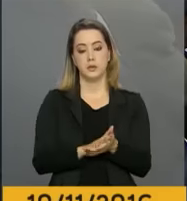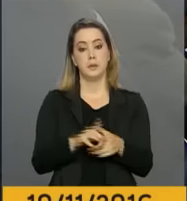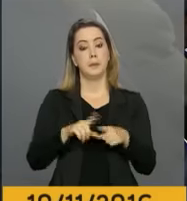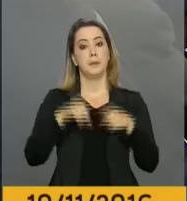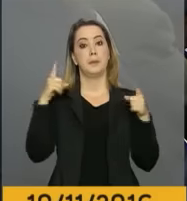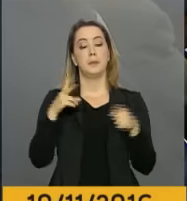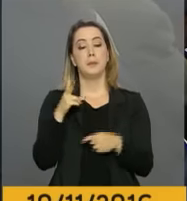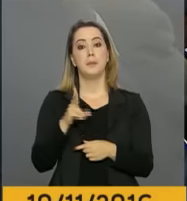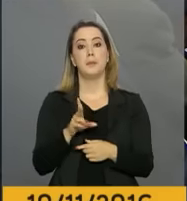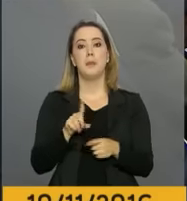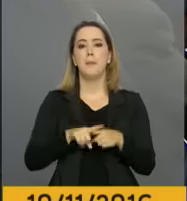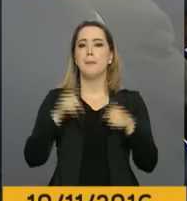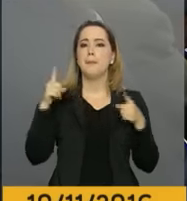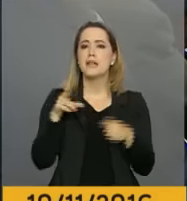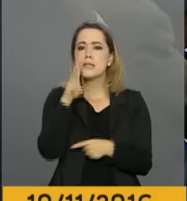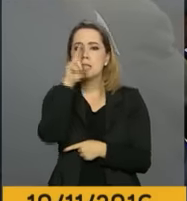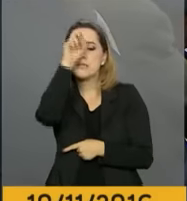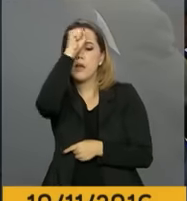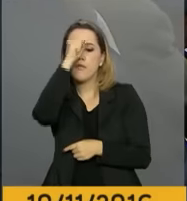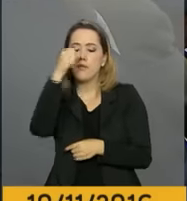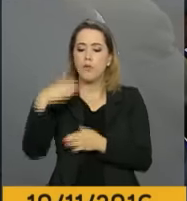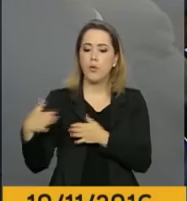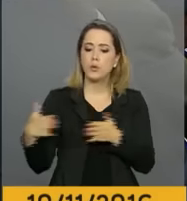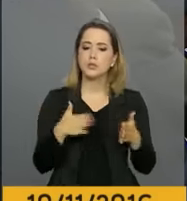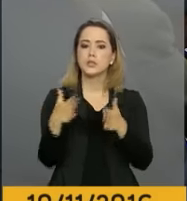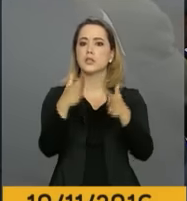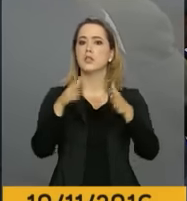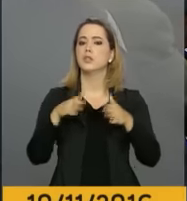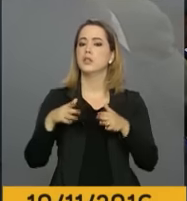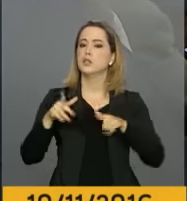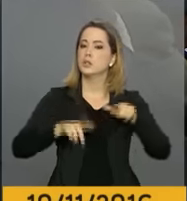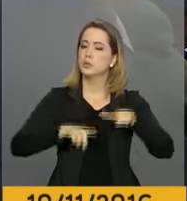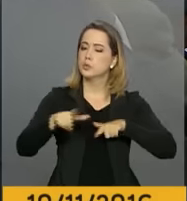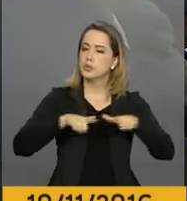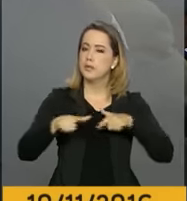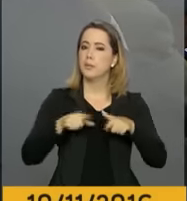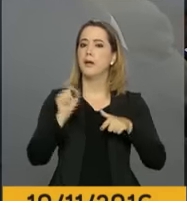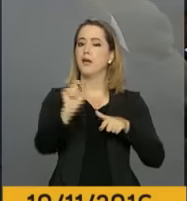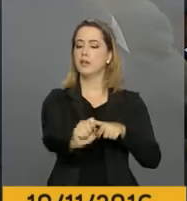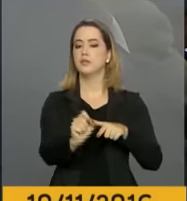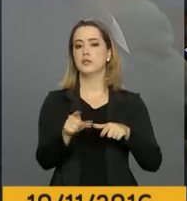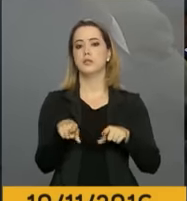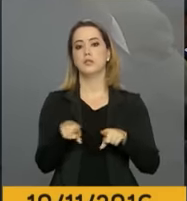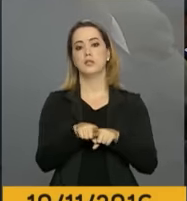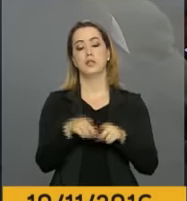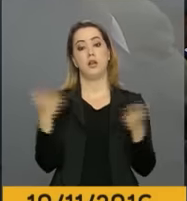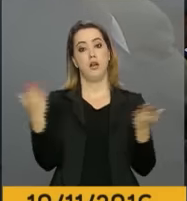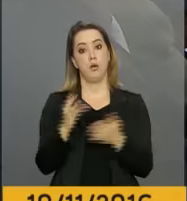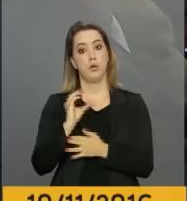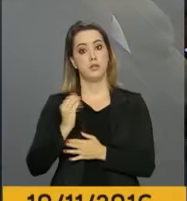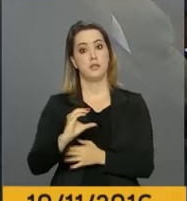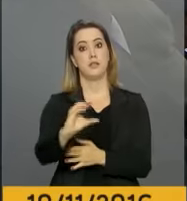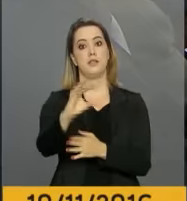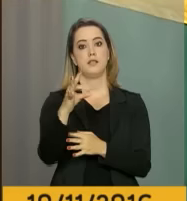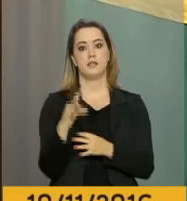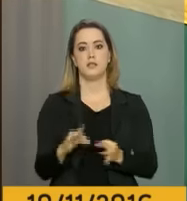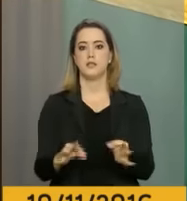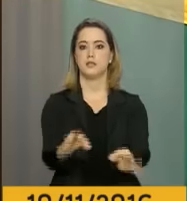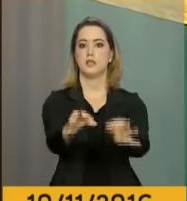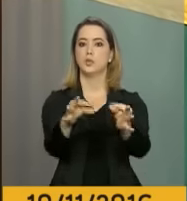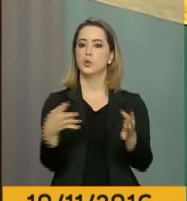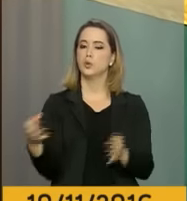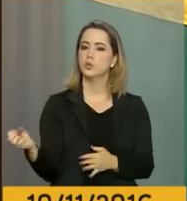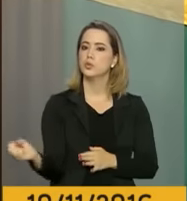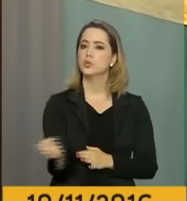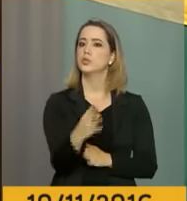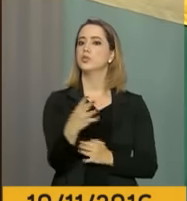fio indutor, a força motriz desta atividade referente à ciência, tecnologia, inovação, há